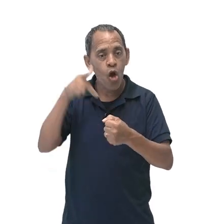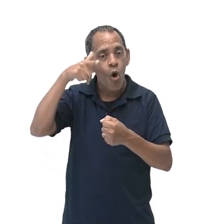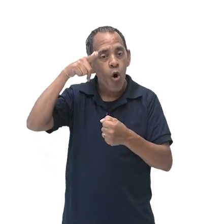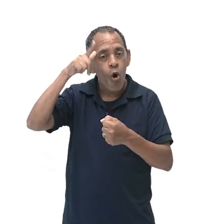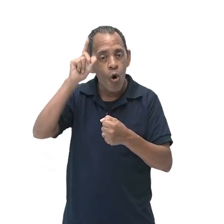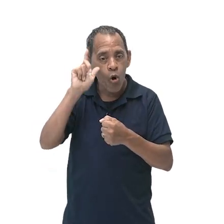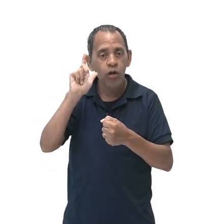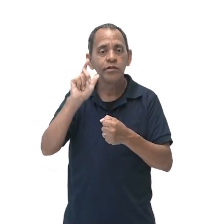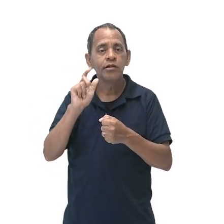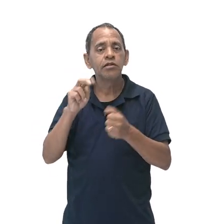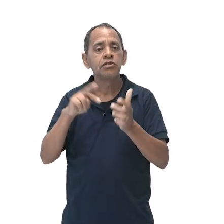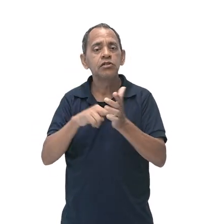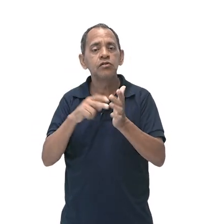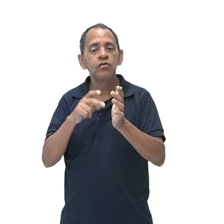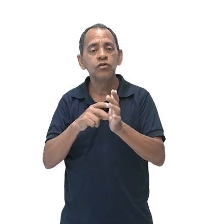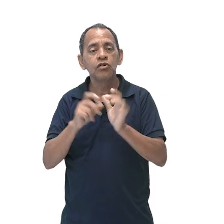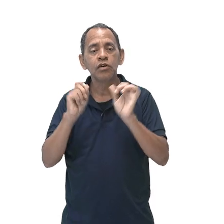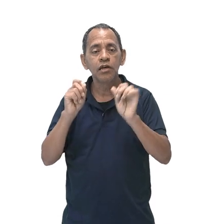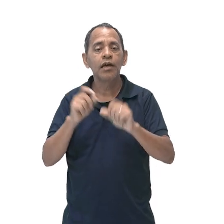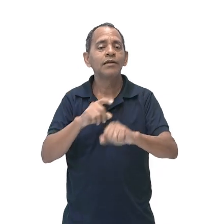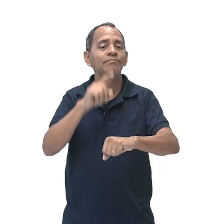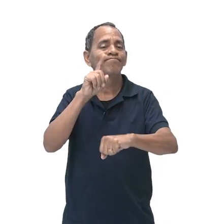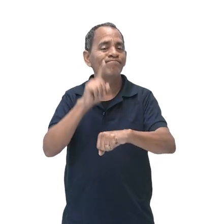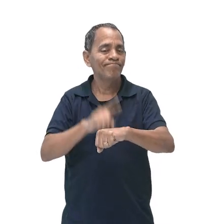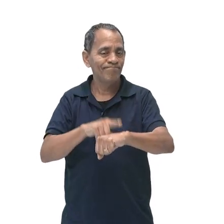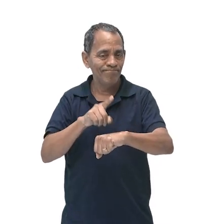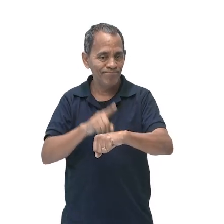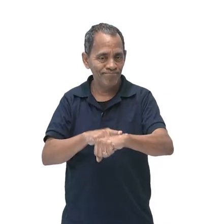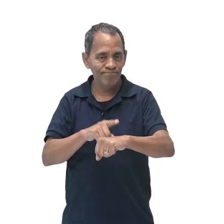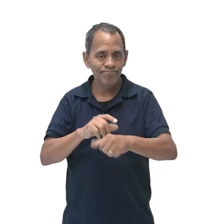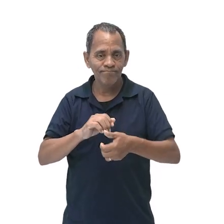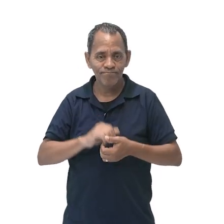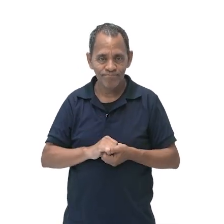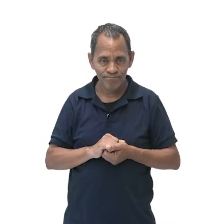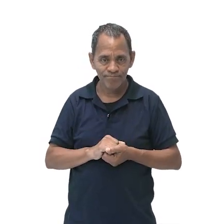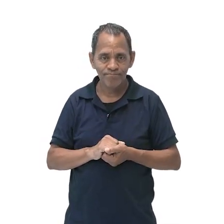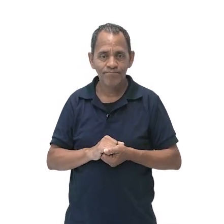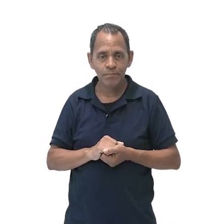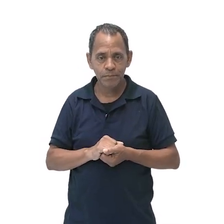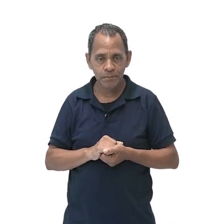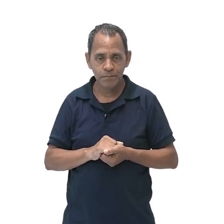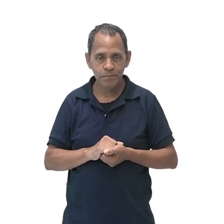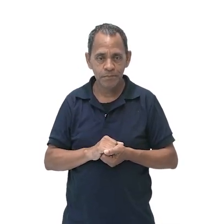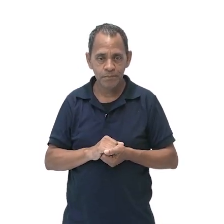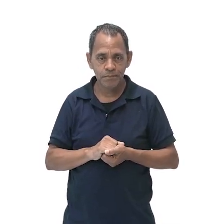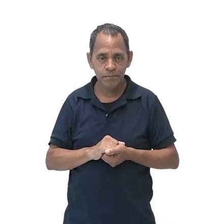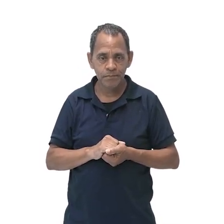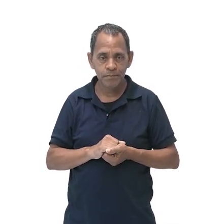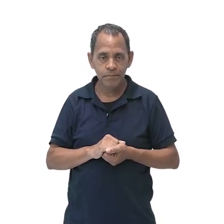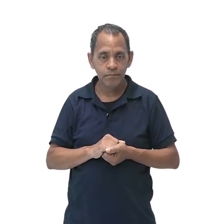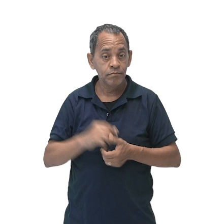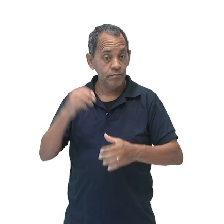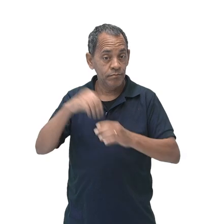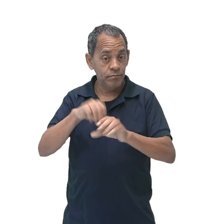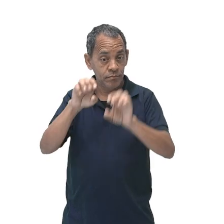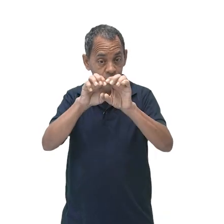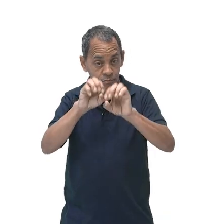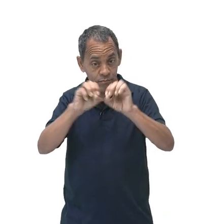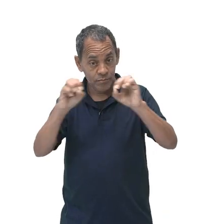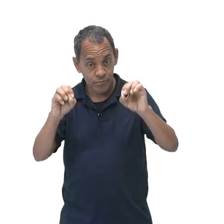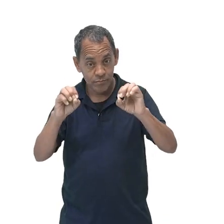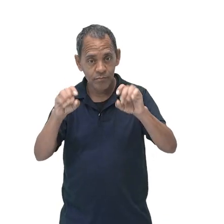para a gente uma ideia de tempo, ok? Ideia de tempo na oração é estabelecida